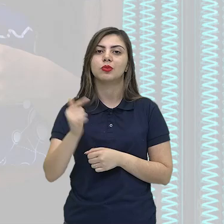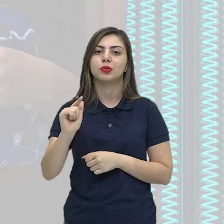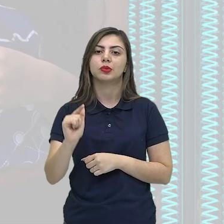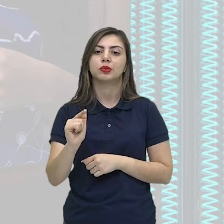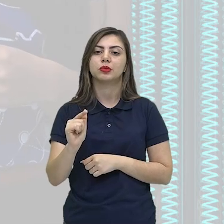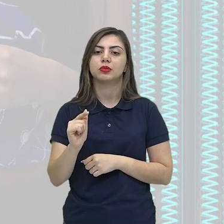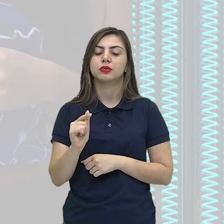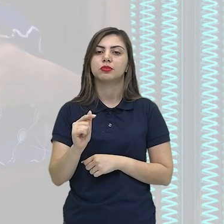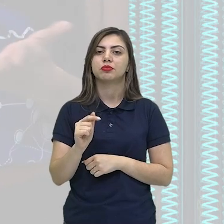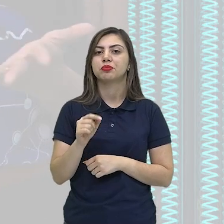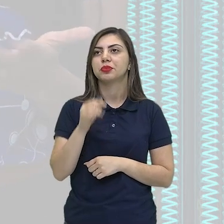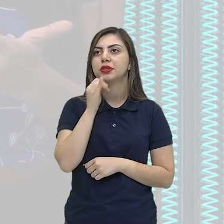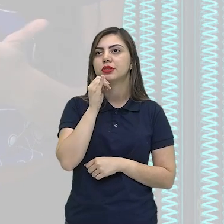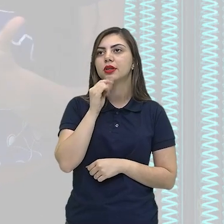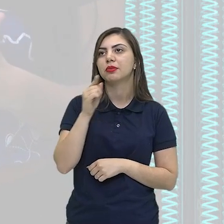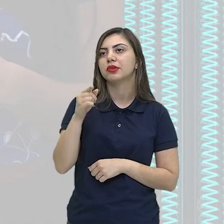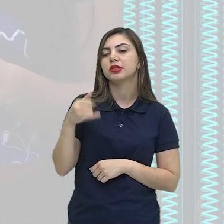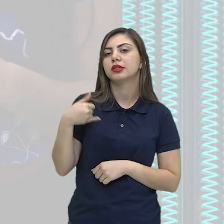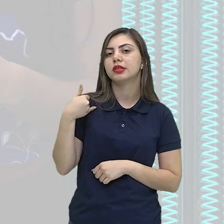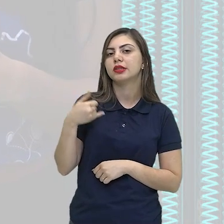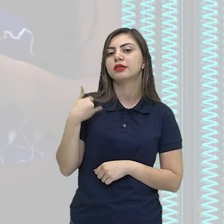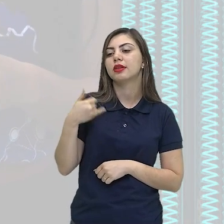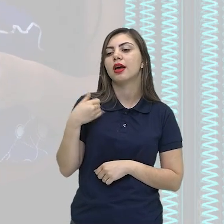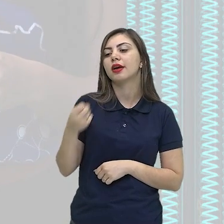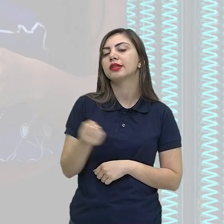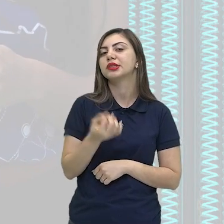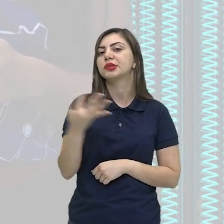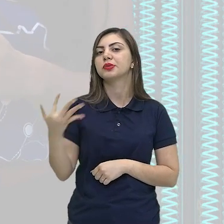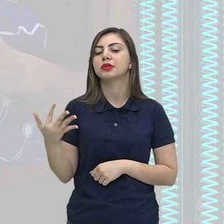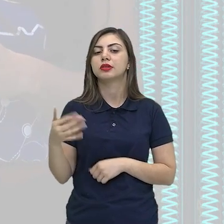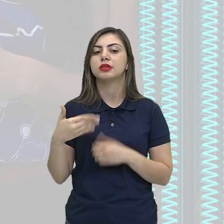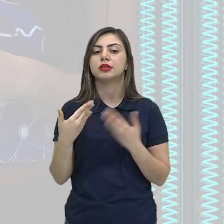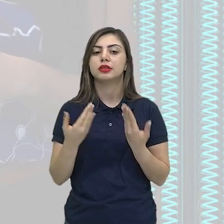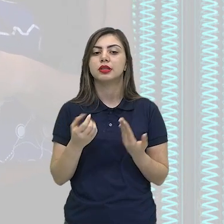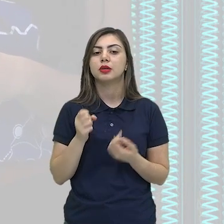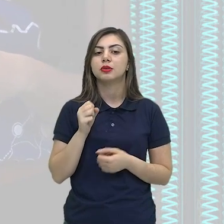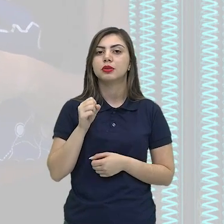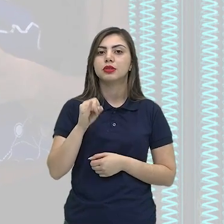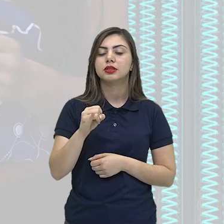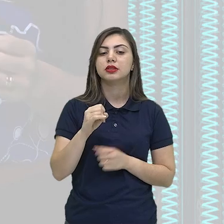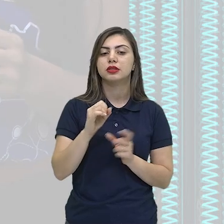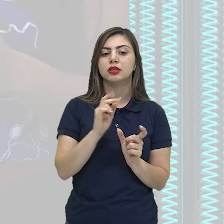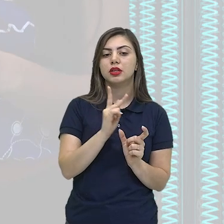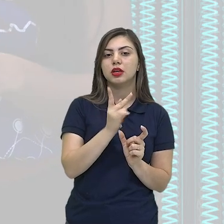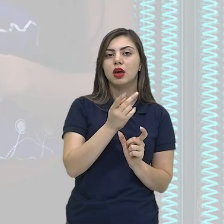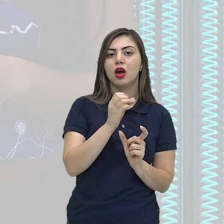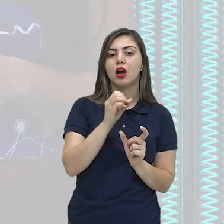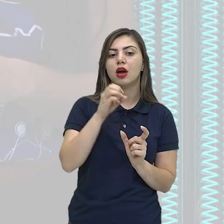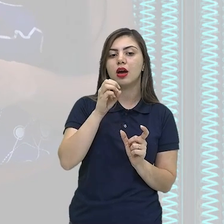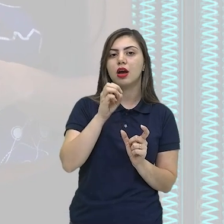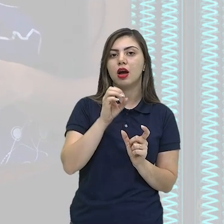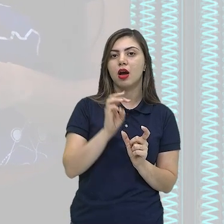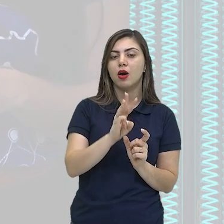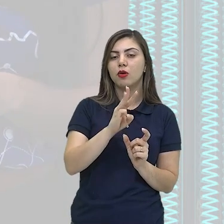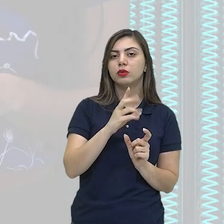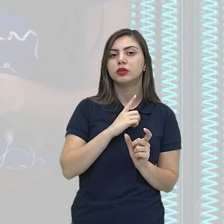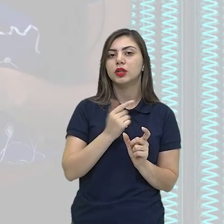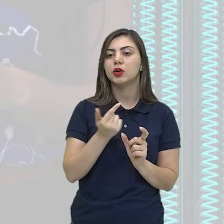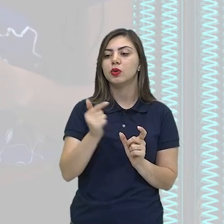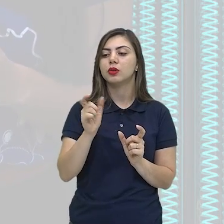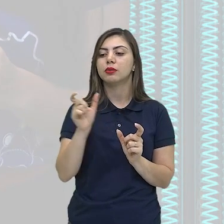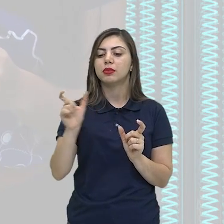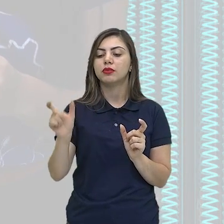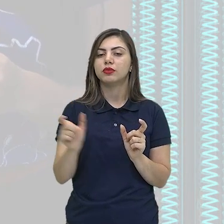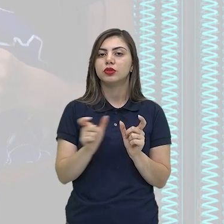fica com quantos anos, qual é a sua idade. Então, se o how vier acompanhado com old, how old, você já sabe que é